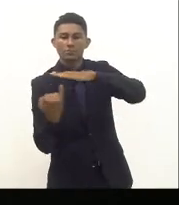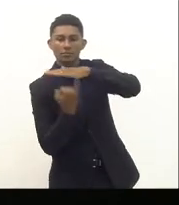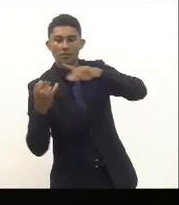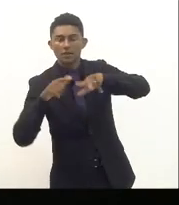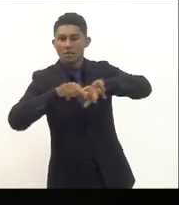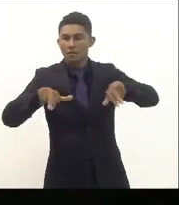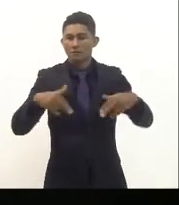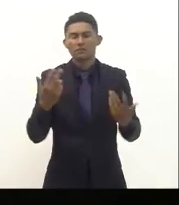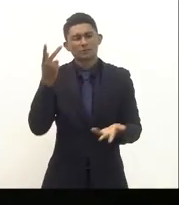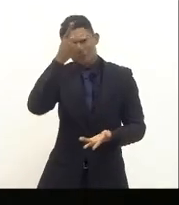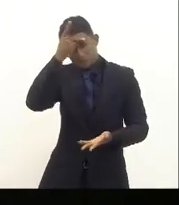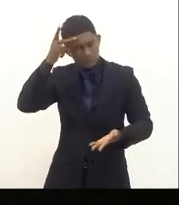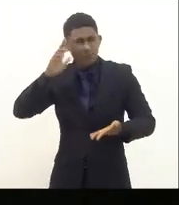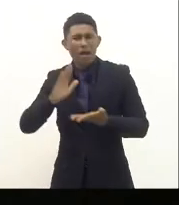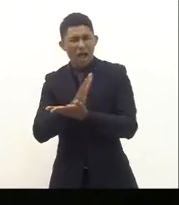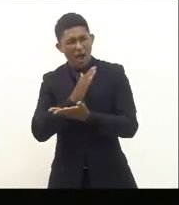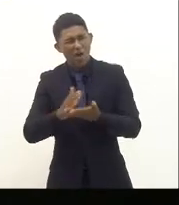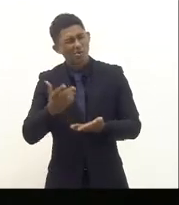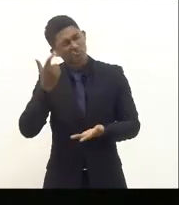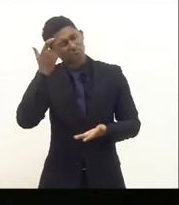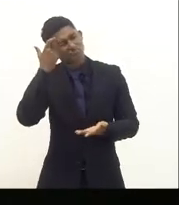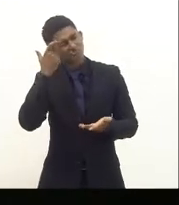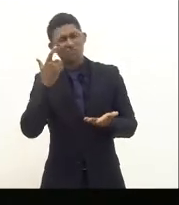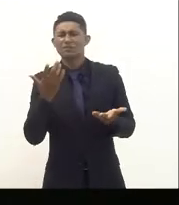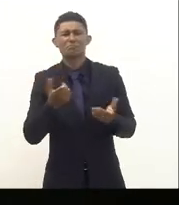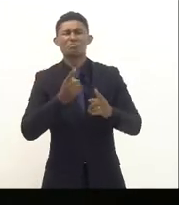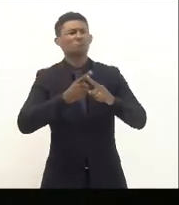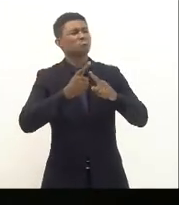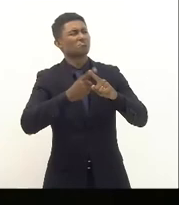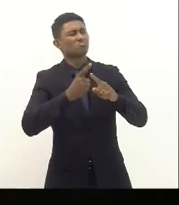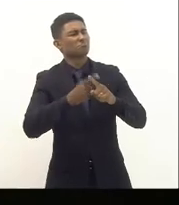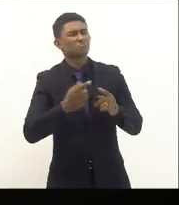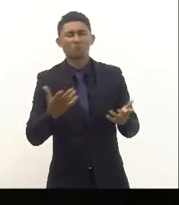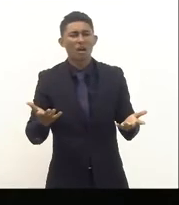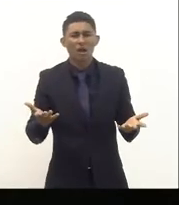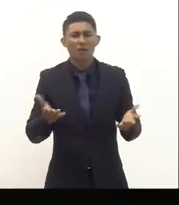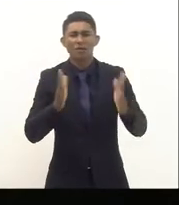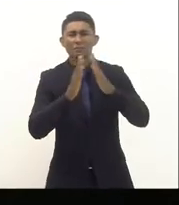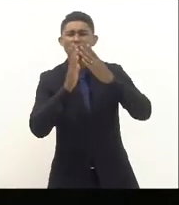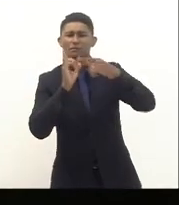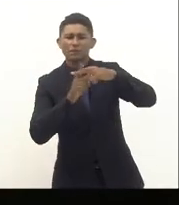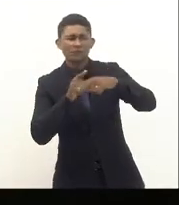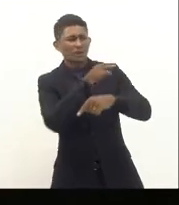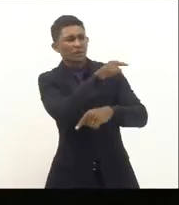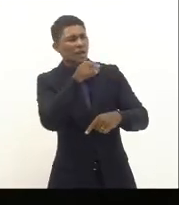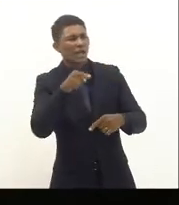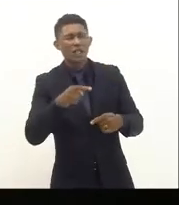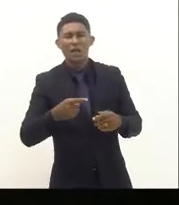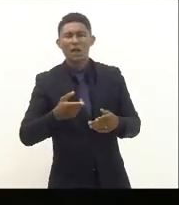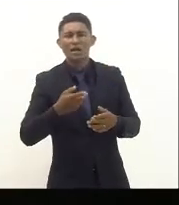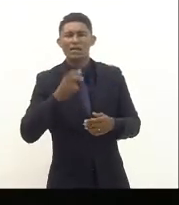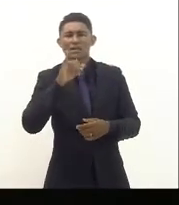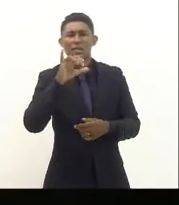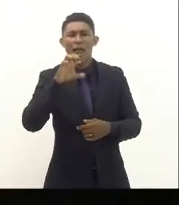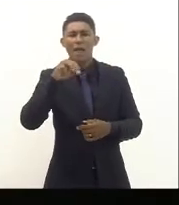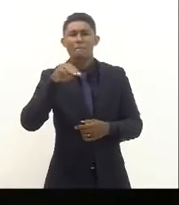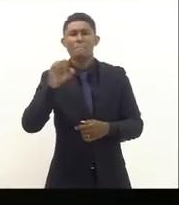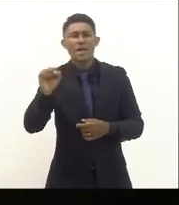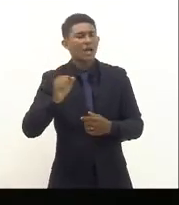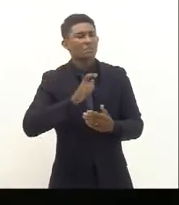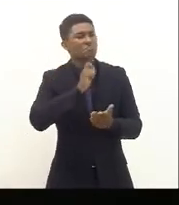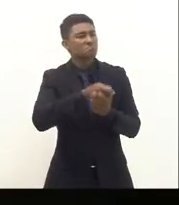filantrópica algumas pessoas até questionaram mas porque né a Igrejas são isentas do ICMS